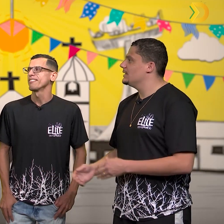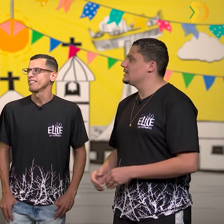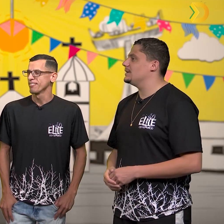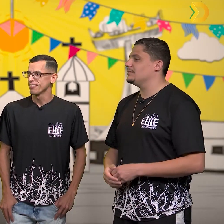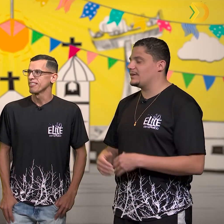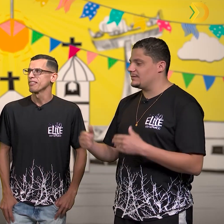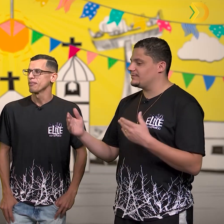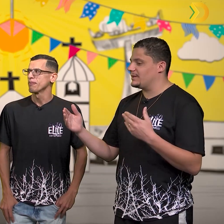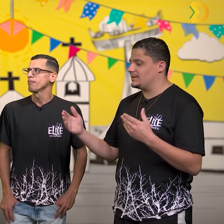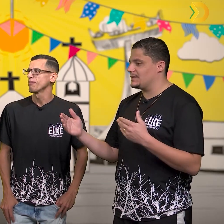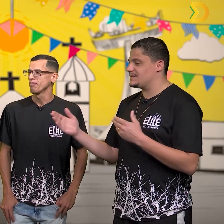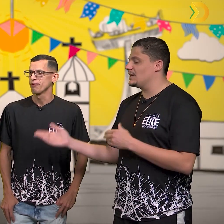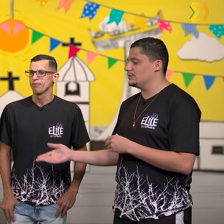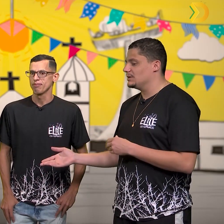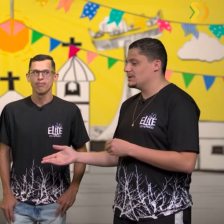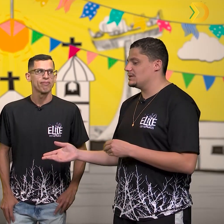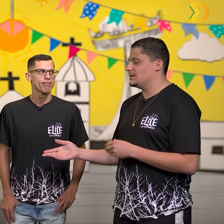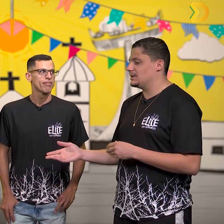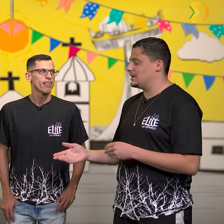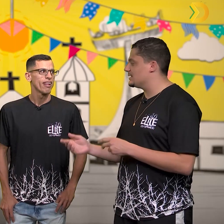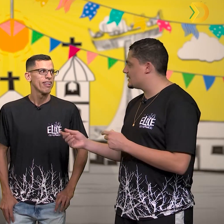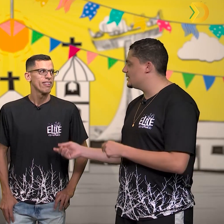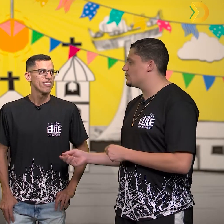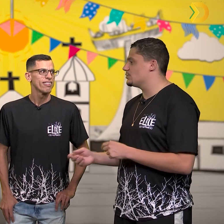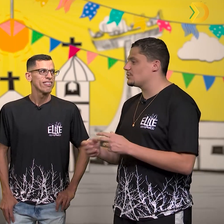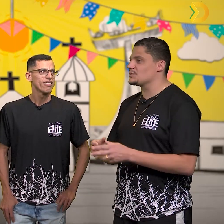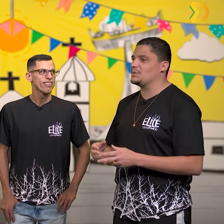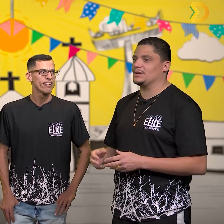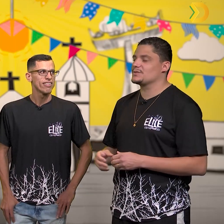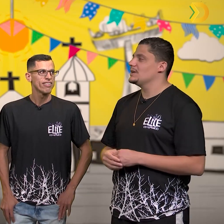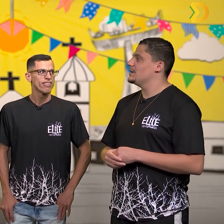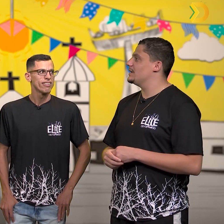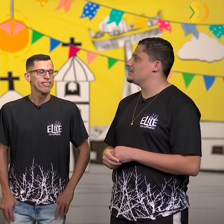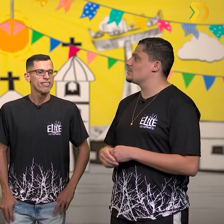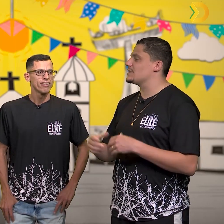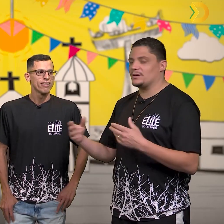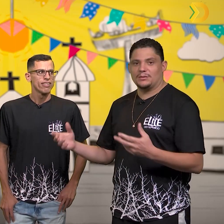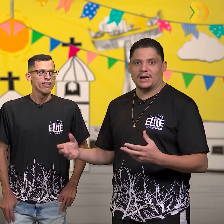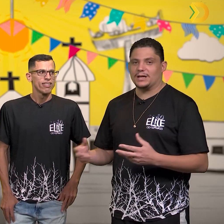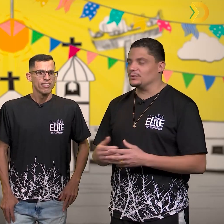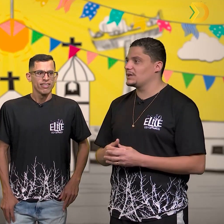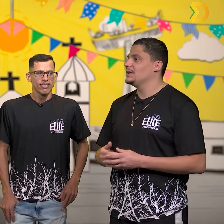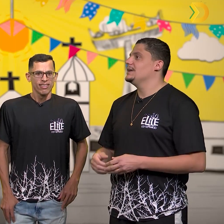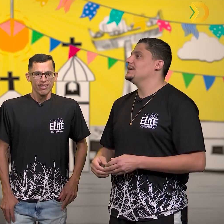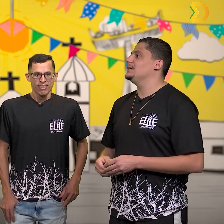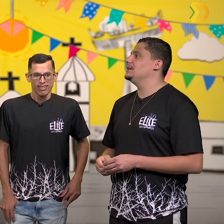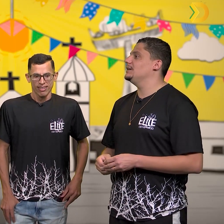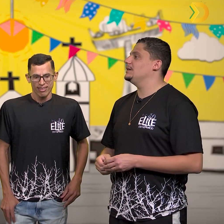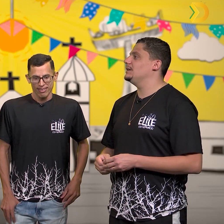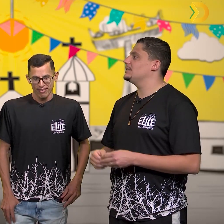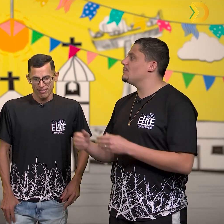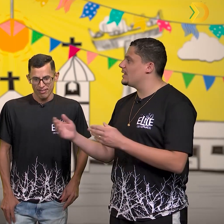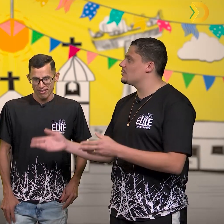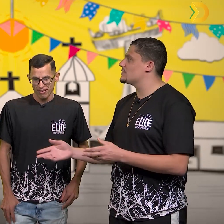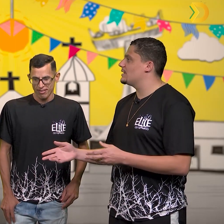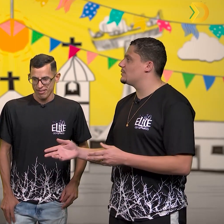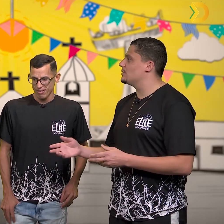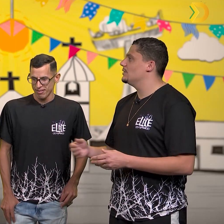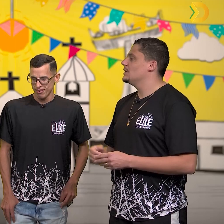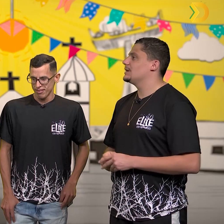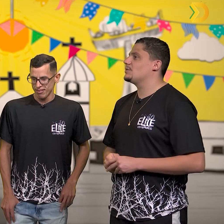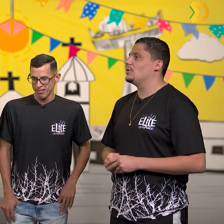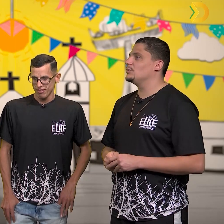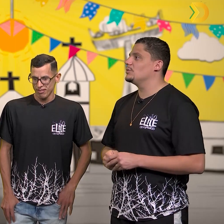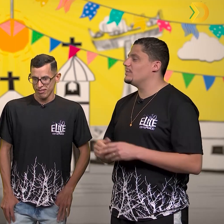marcadora, que vem esse ano, Alessandro, junto com os meninos, trouxeram a marcadora, e também